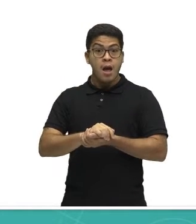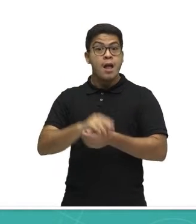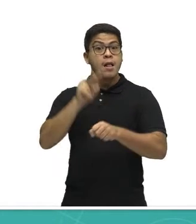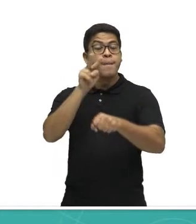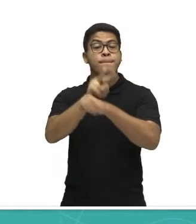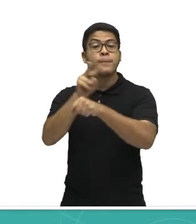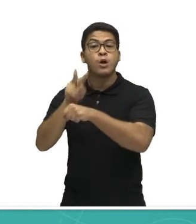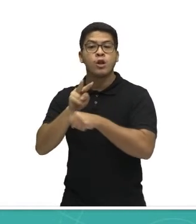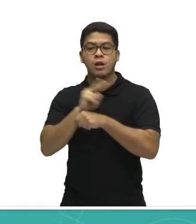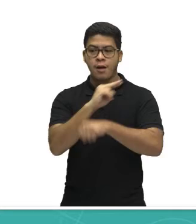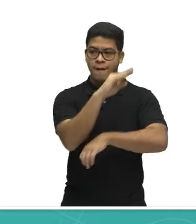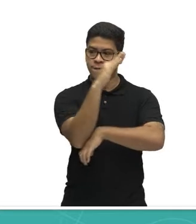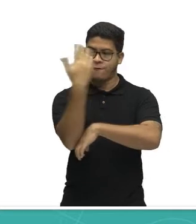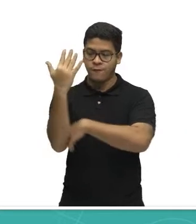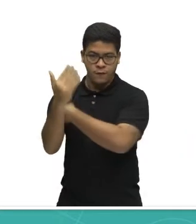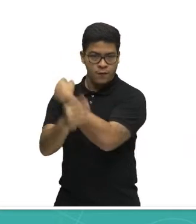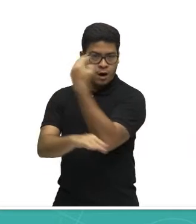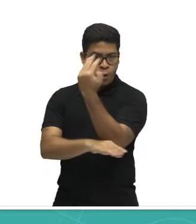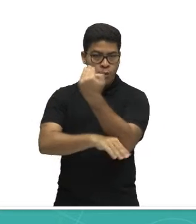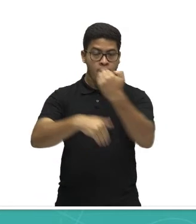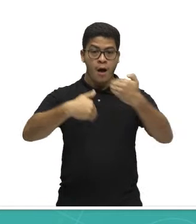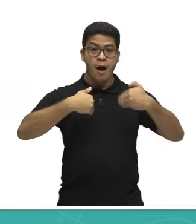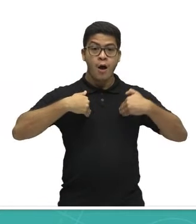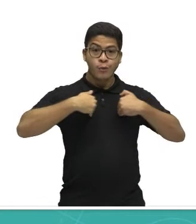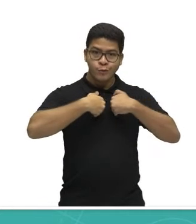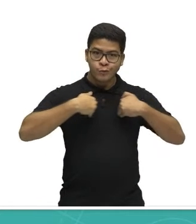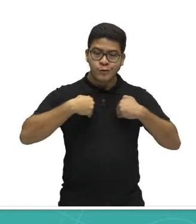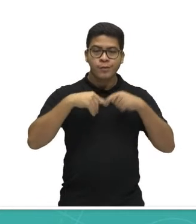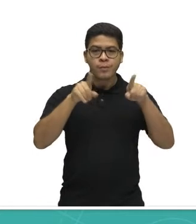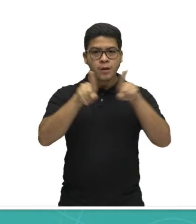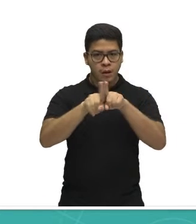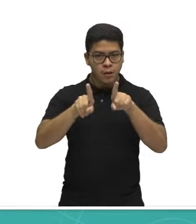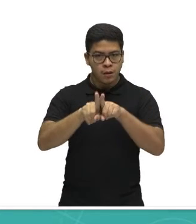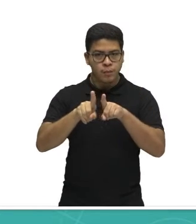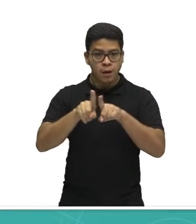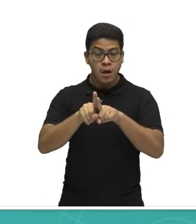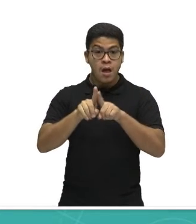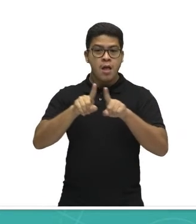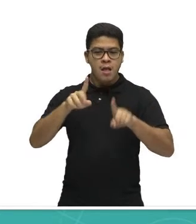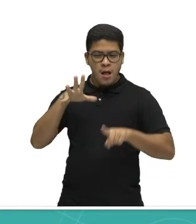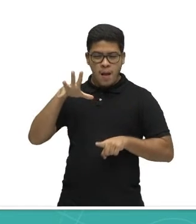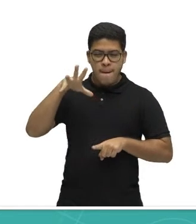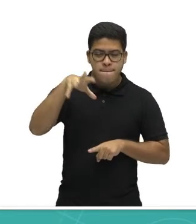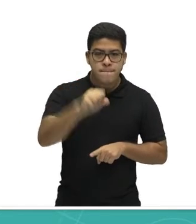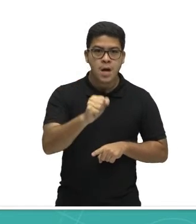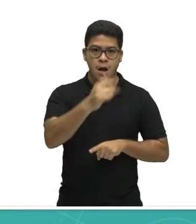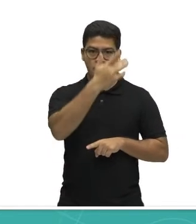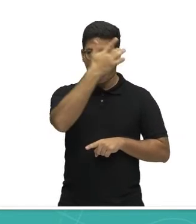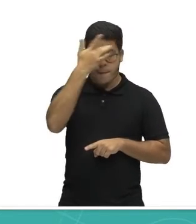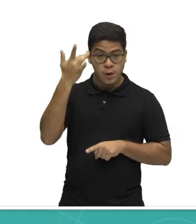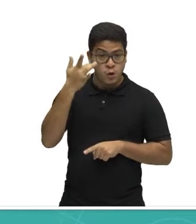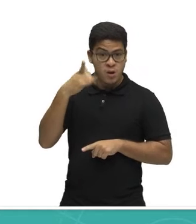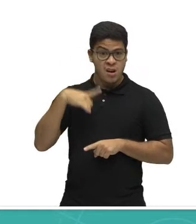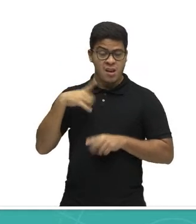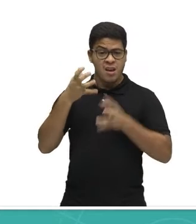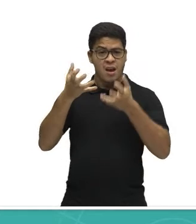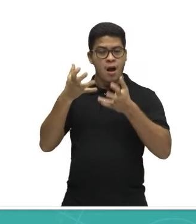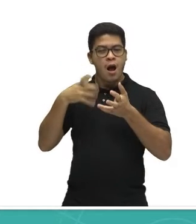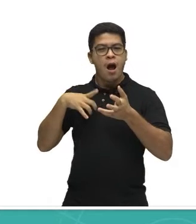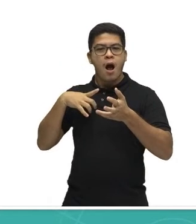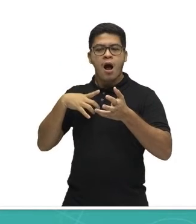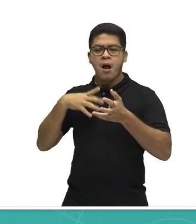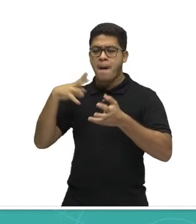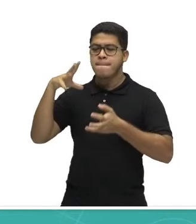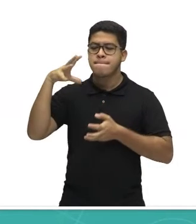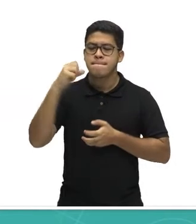forma de um menino de cabelo vermelho e com os pés virados para trás. E a gente vai mostrar novamente aqui no